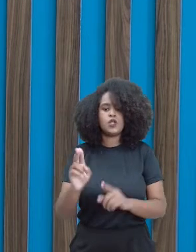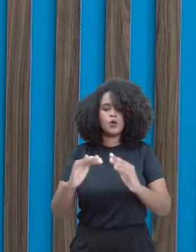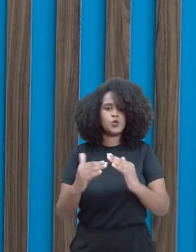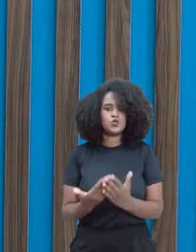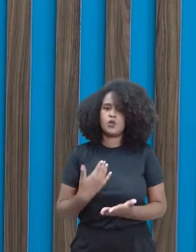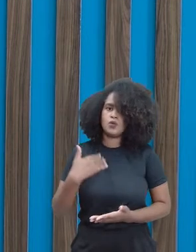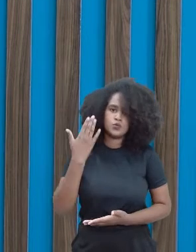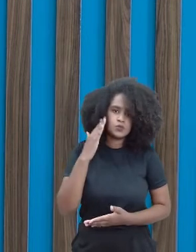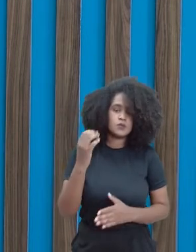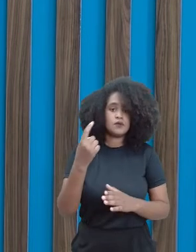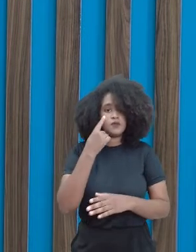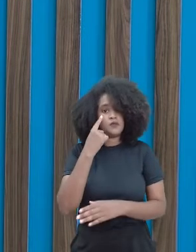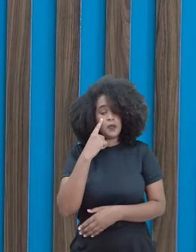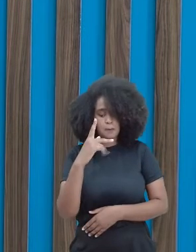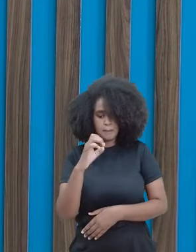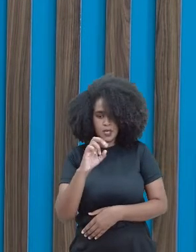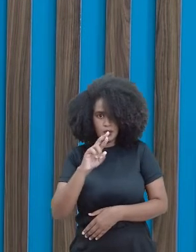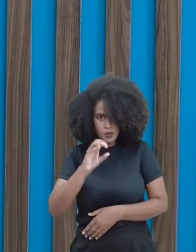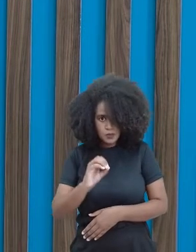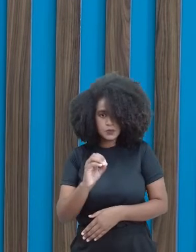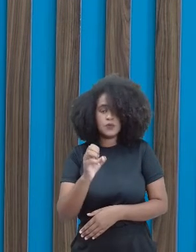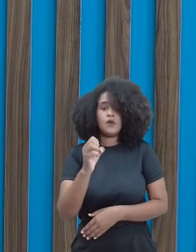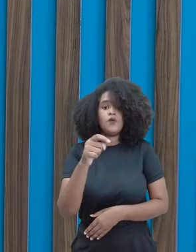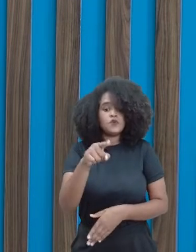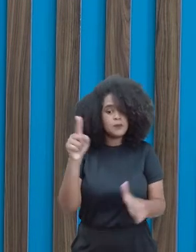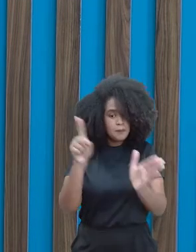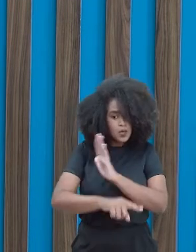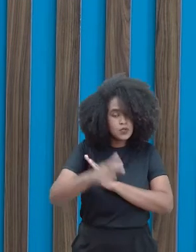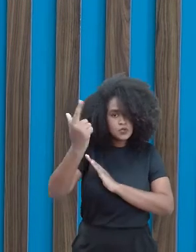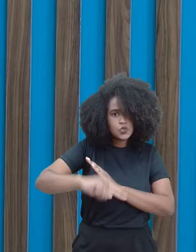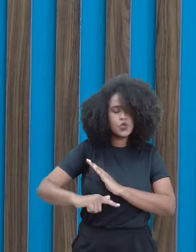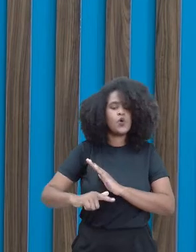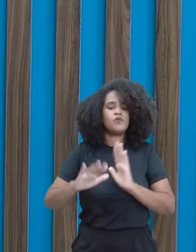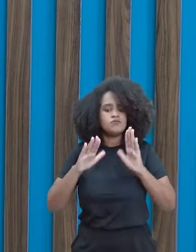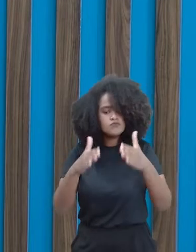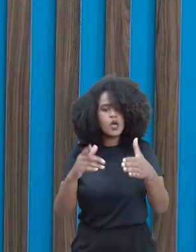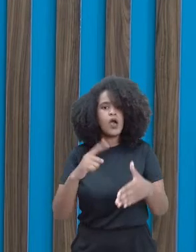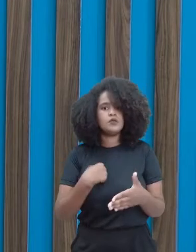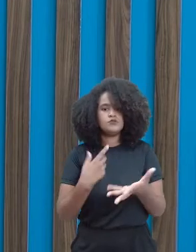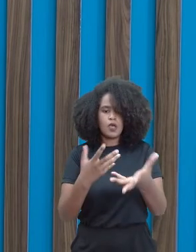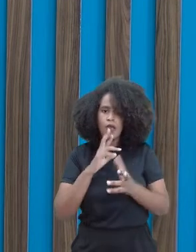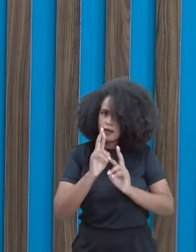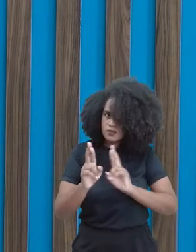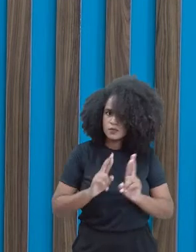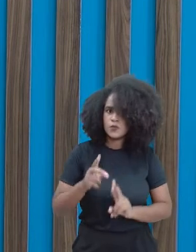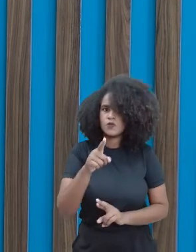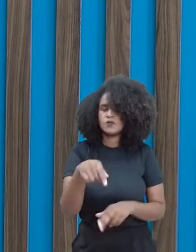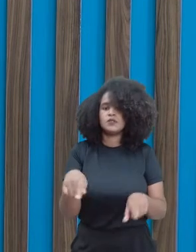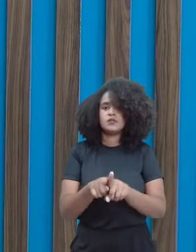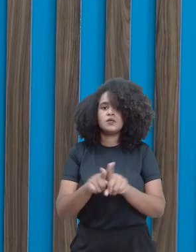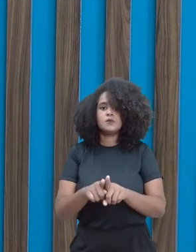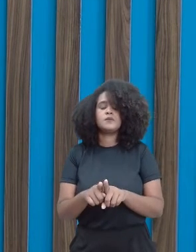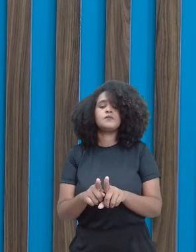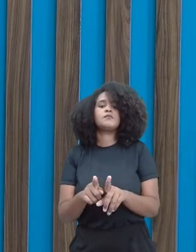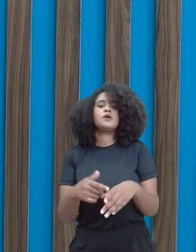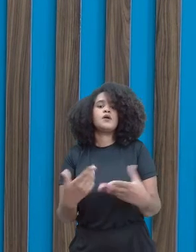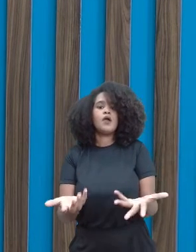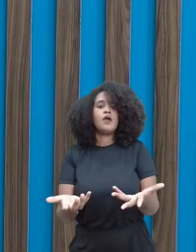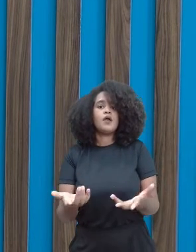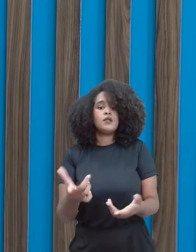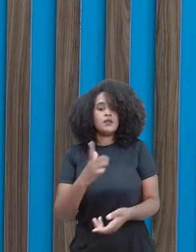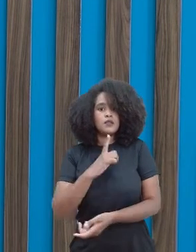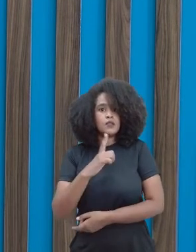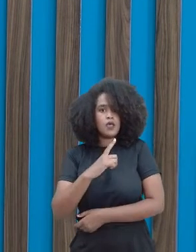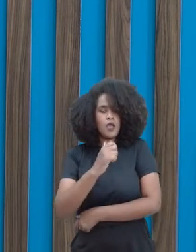Mas aí, Pedro, te liga aí, coloca a pergunta de novo, que estamos aqui para responder. Também, professor, estamos aqui com o nosso